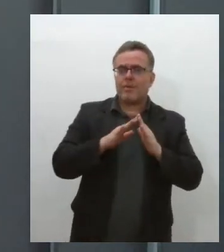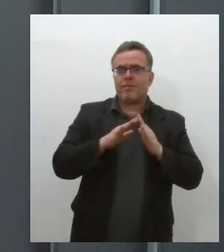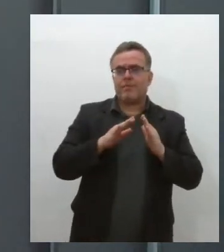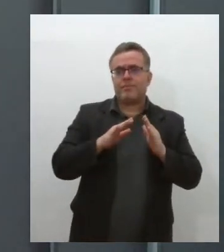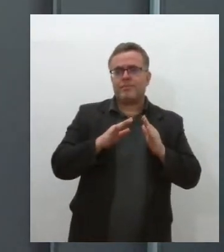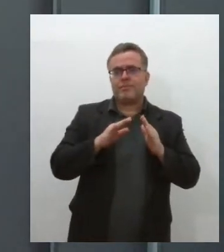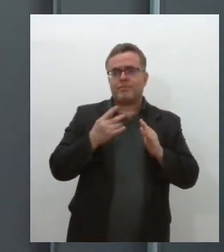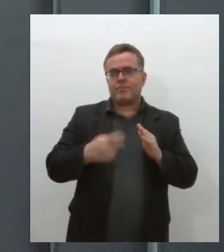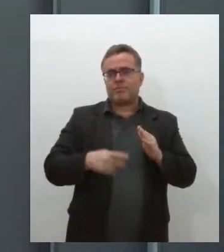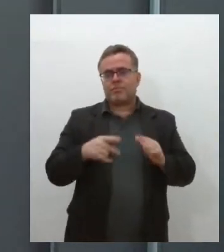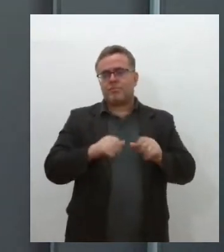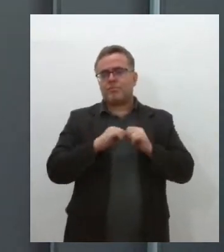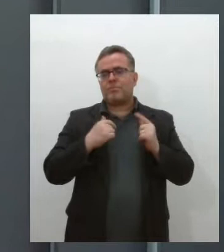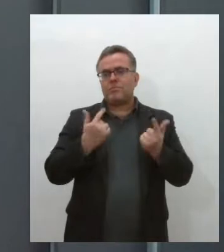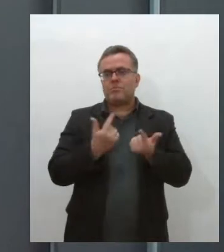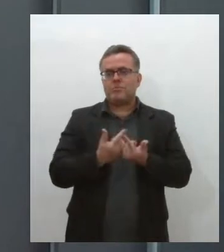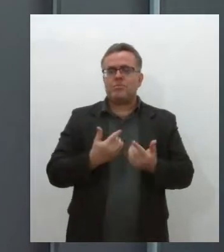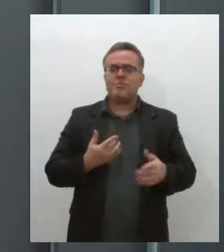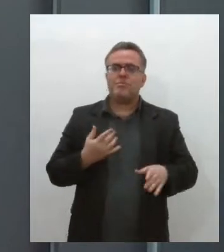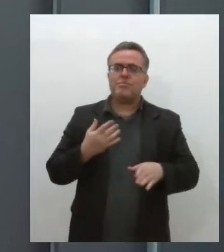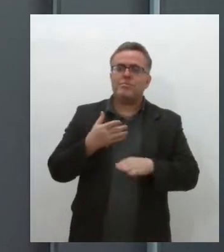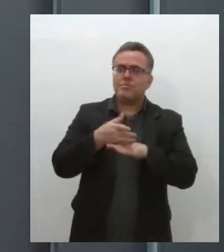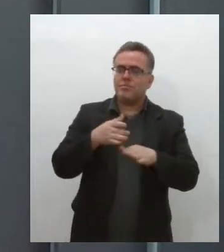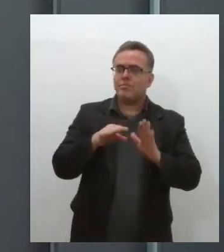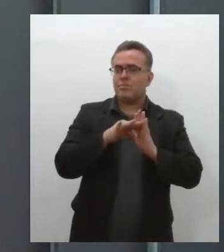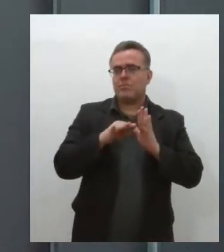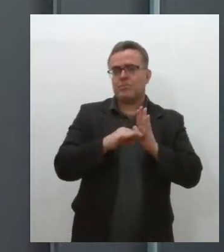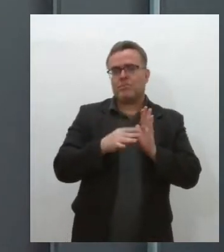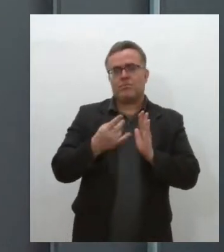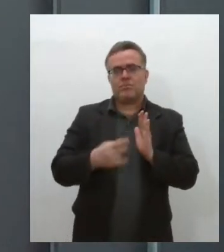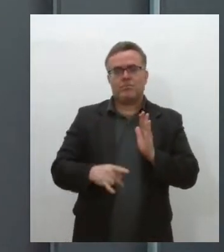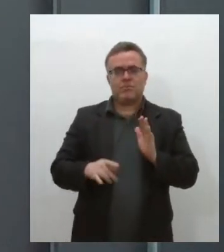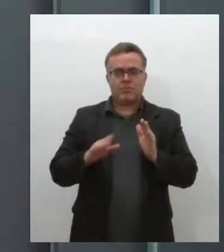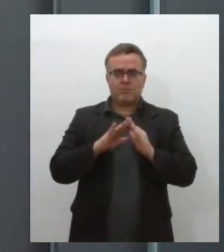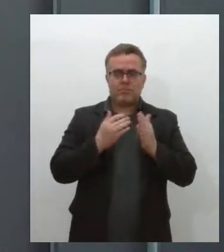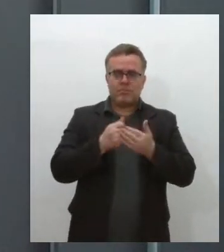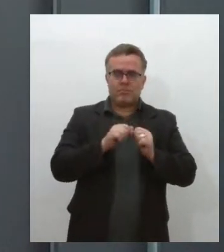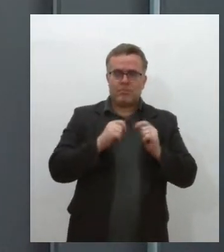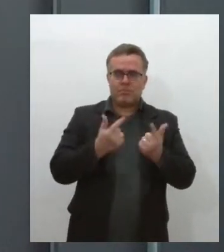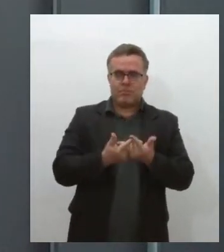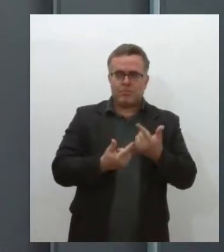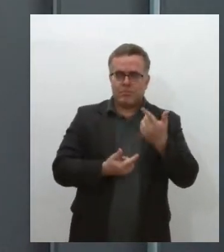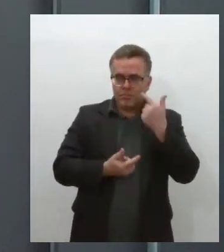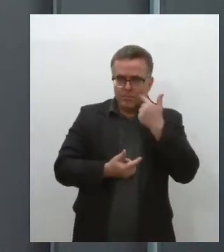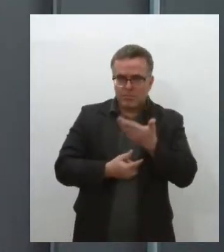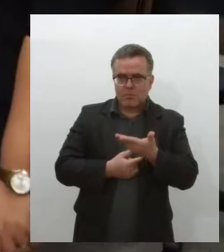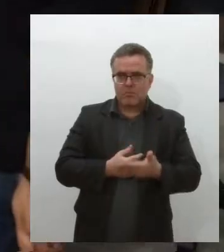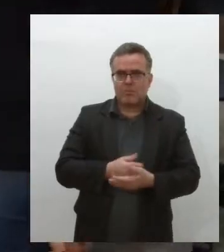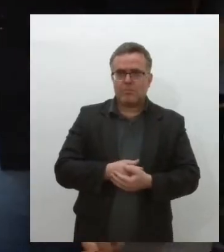alunos estiveram participando de projetos desenvolvidos pela Escola do Legislativo. Veja como foi.